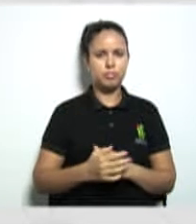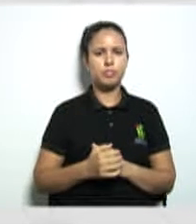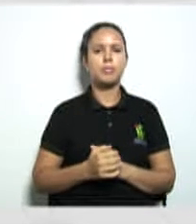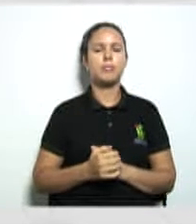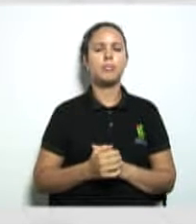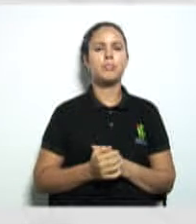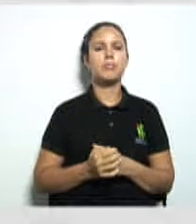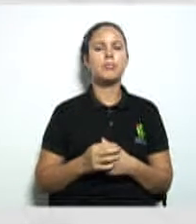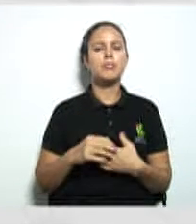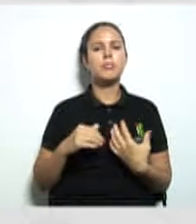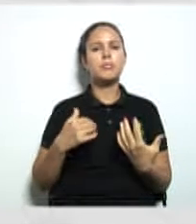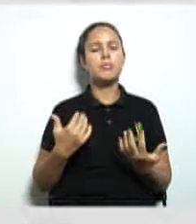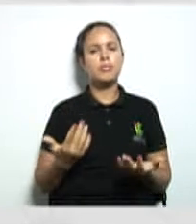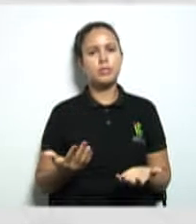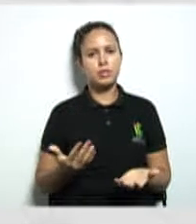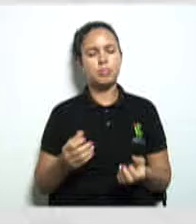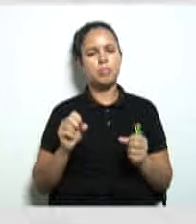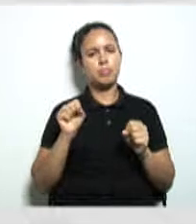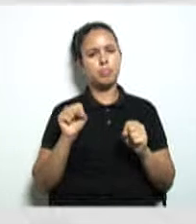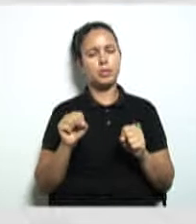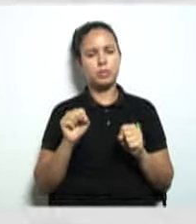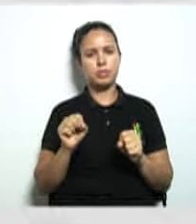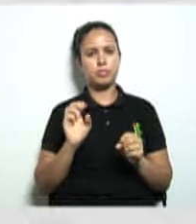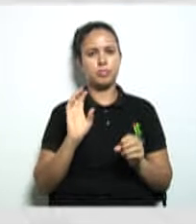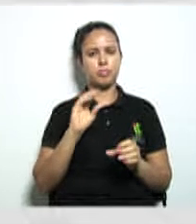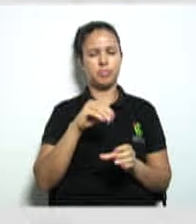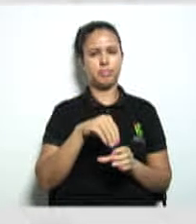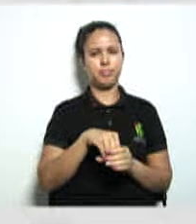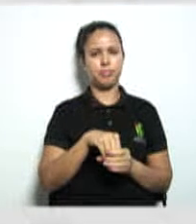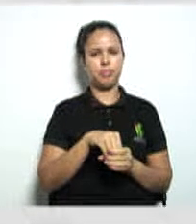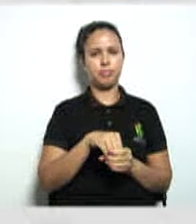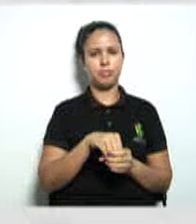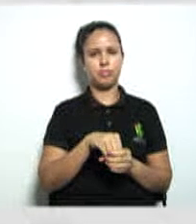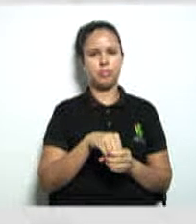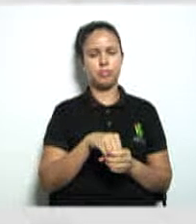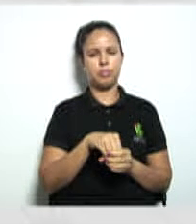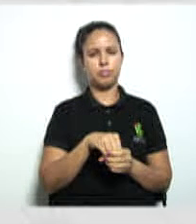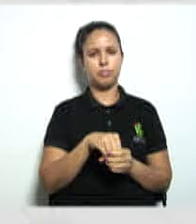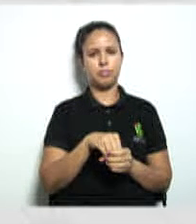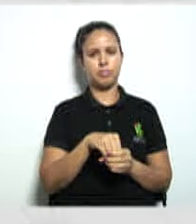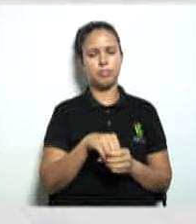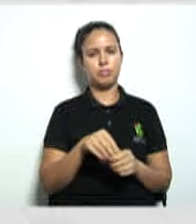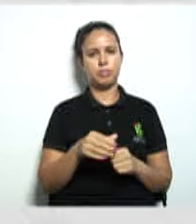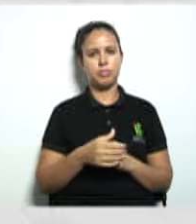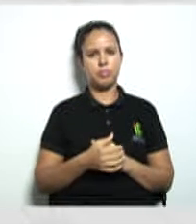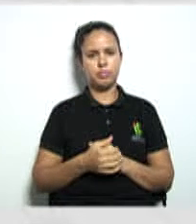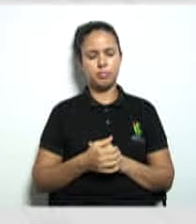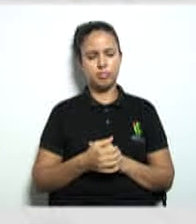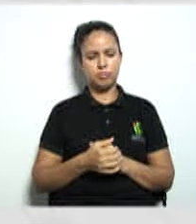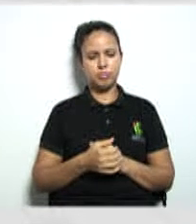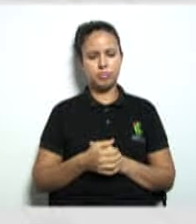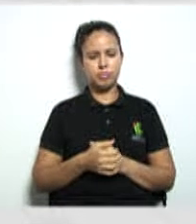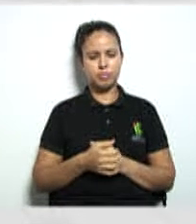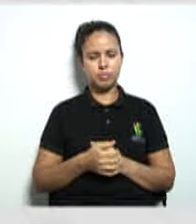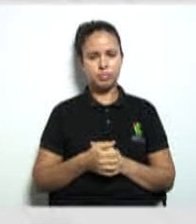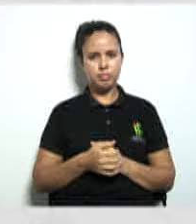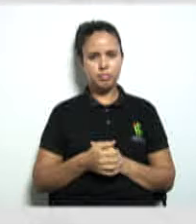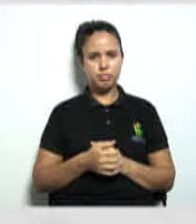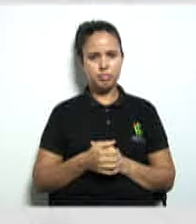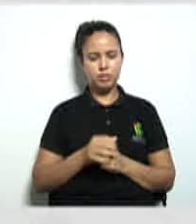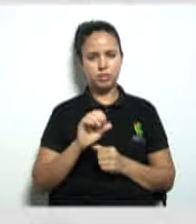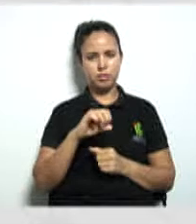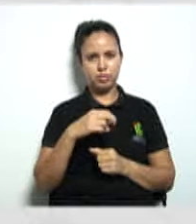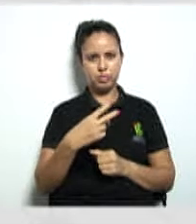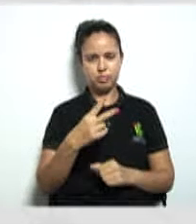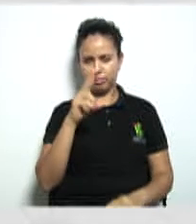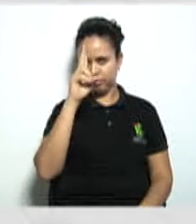Então, eles poderiam ser colocados aqui, ó, entre esses trabalhadores, né? Ou também, no caso, lembra quando